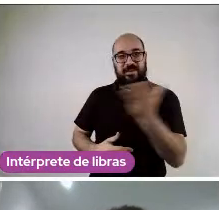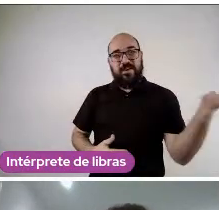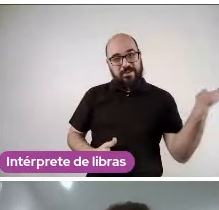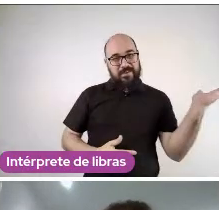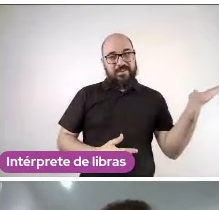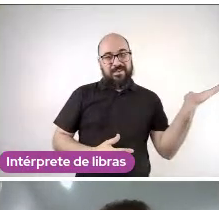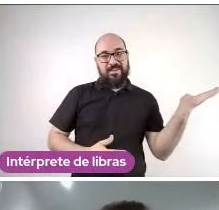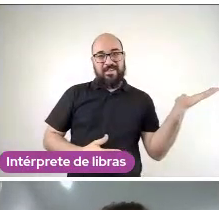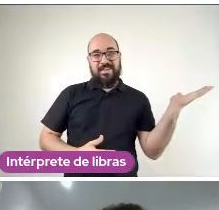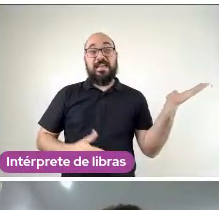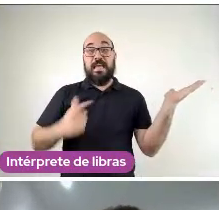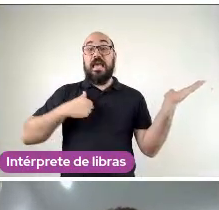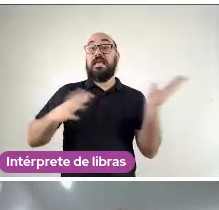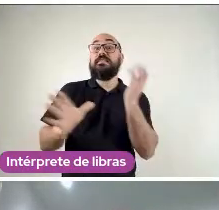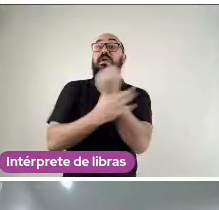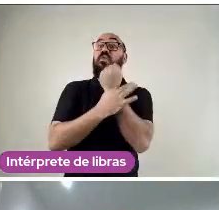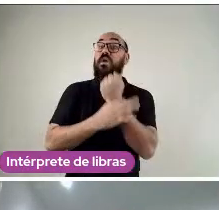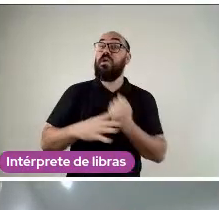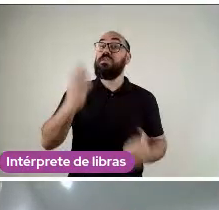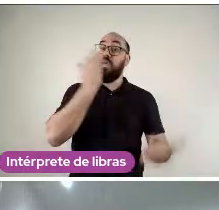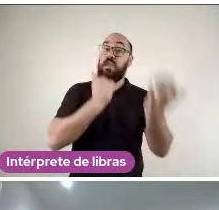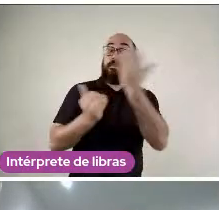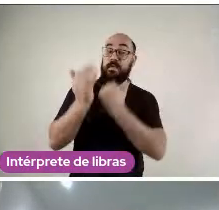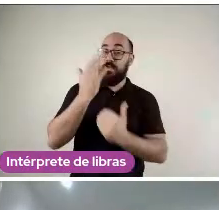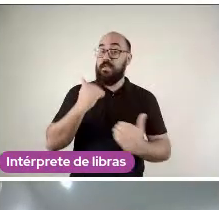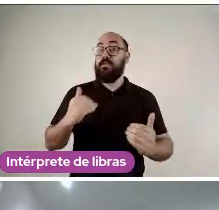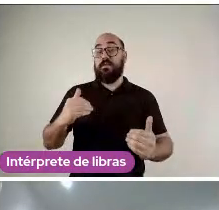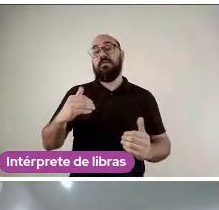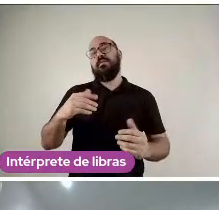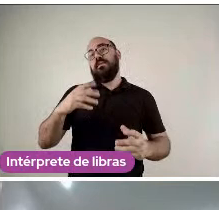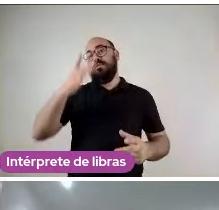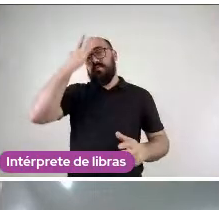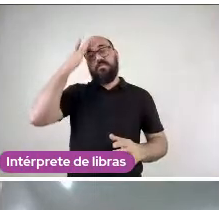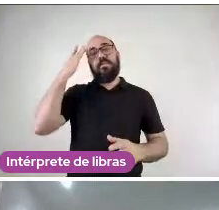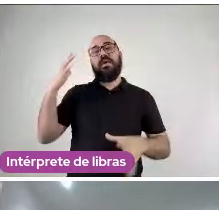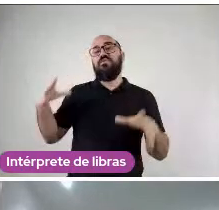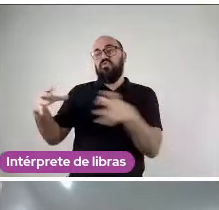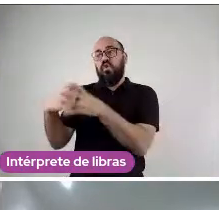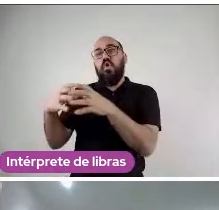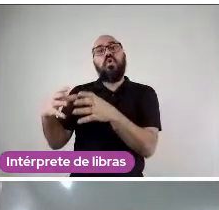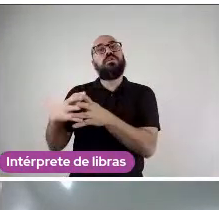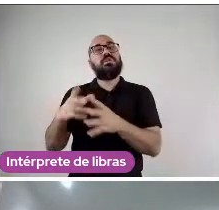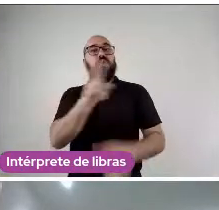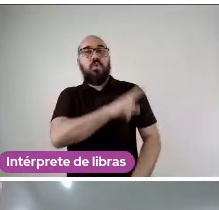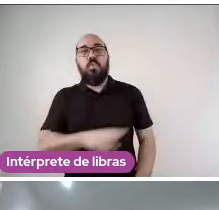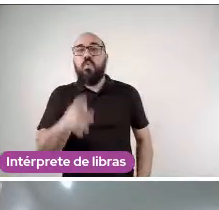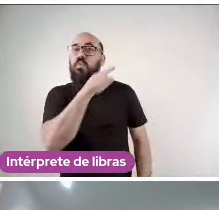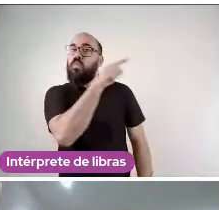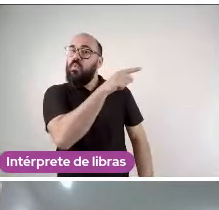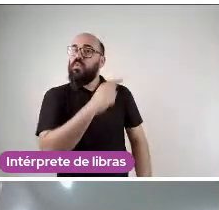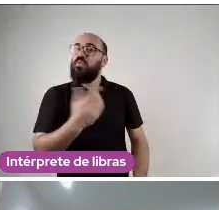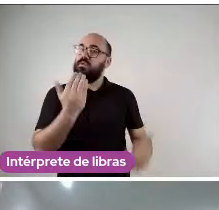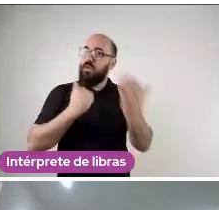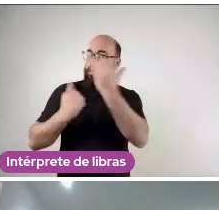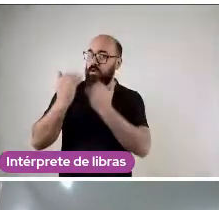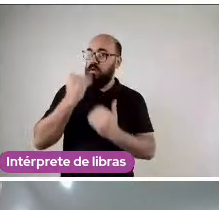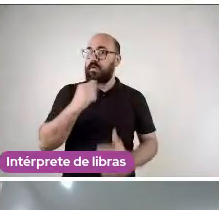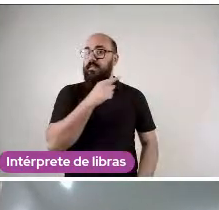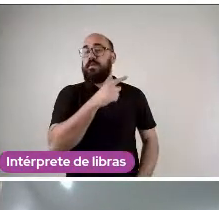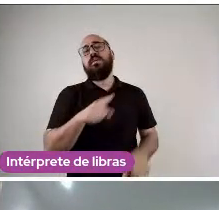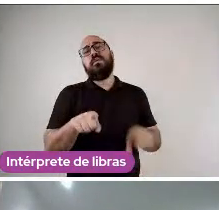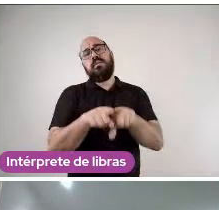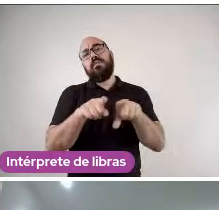da segurança alimentar de populações que ainda utilizam esses organismos, né, para sua segurança. E as baías, tanto